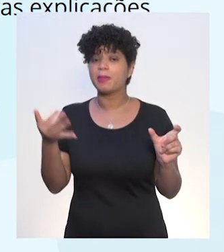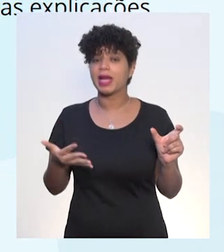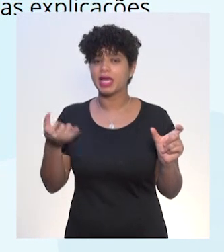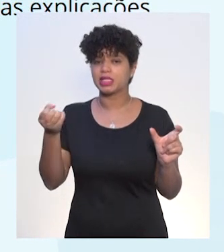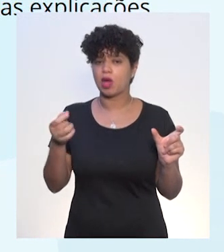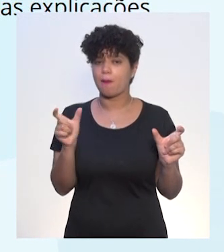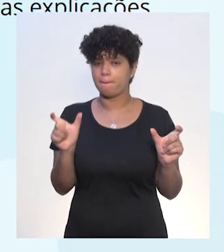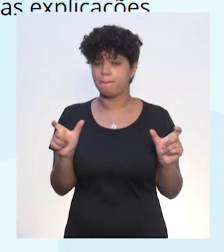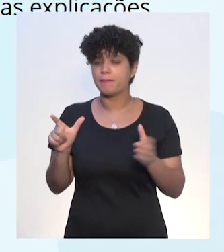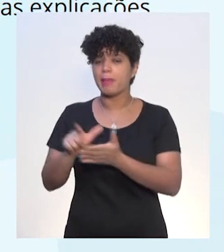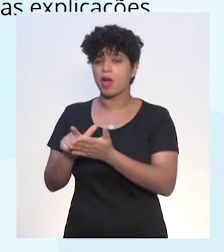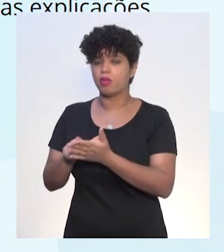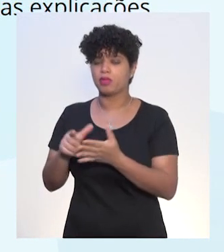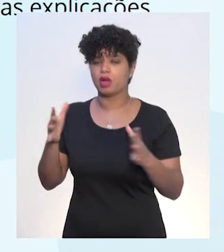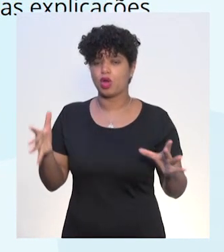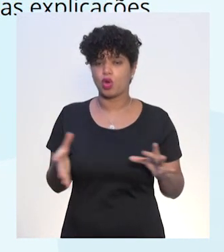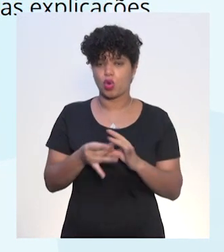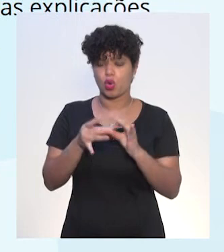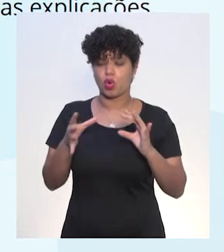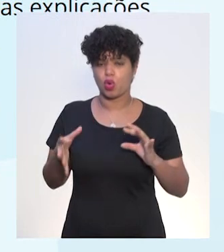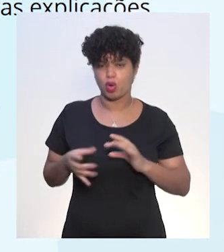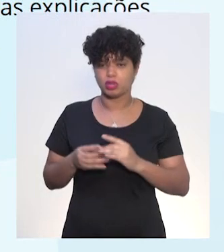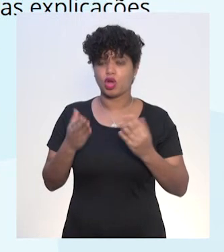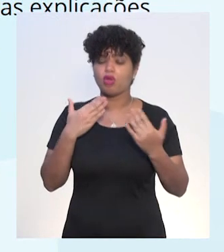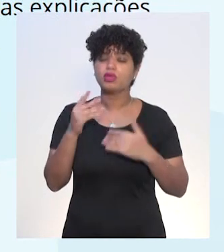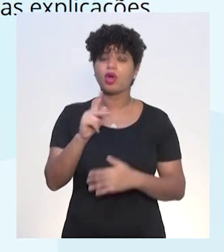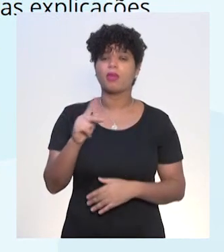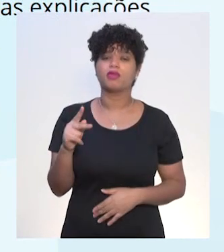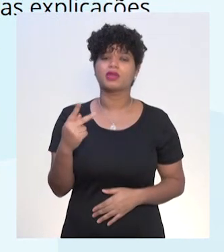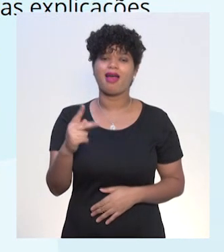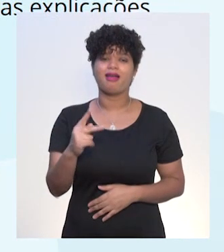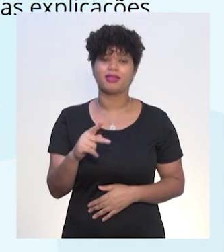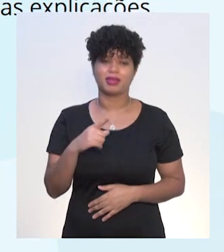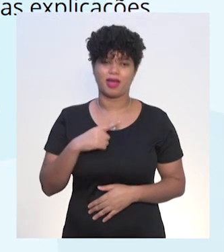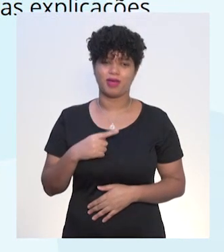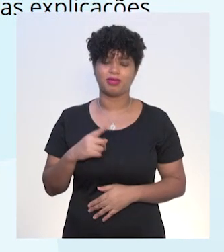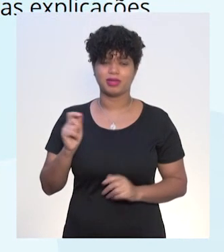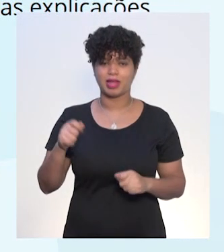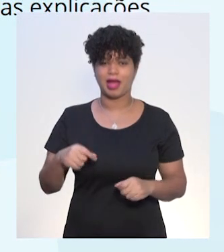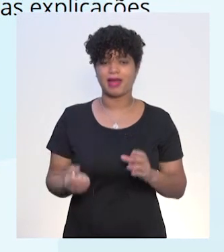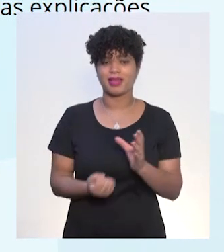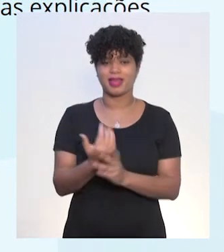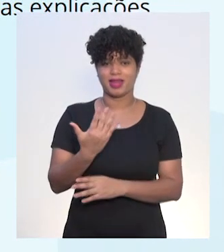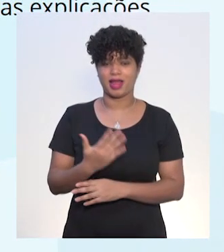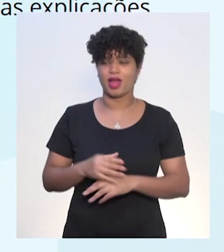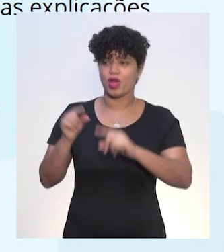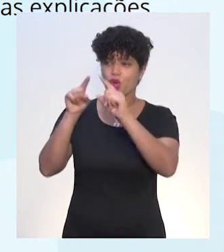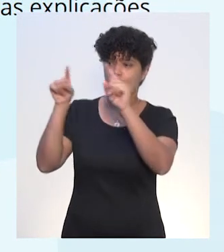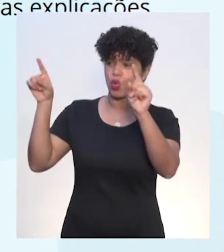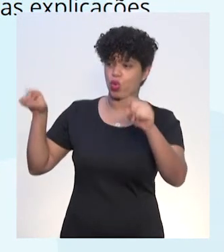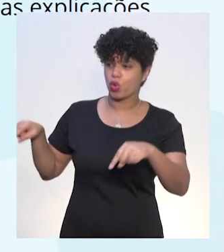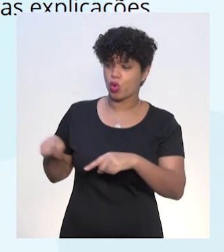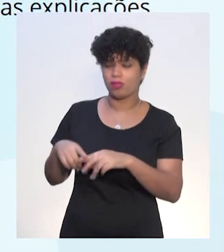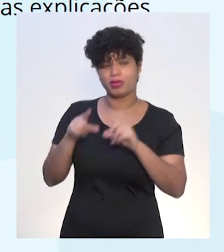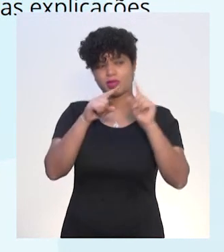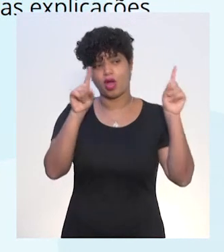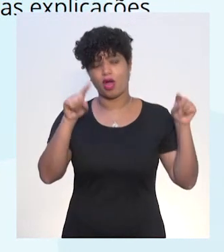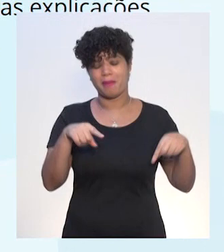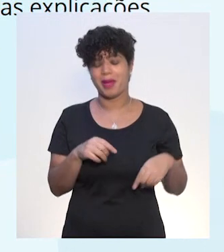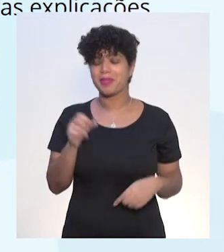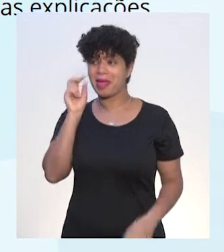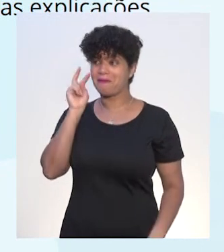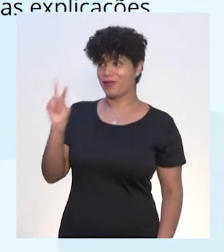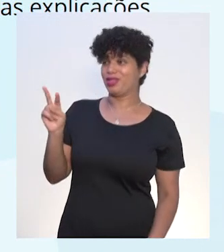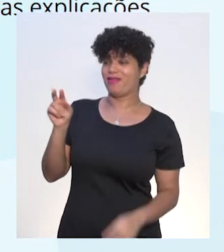tarjetas e discutirem com o seu professor ou professora crie um mural em seu lugar em um lugar bem visível na